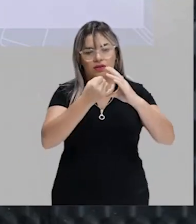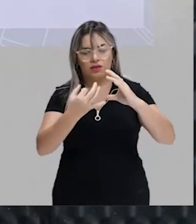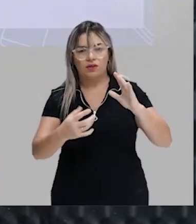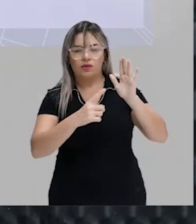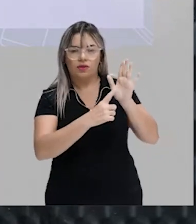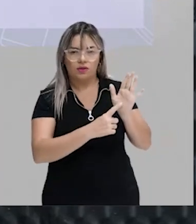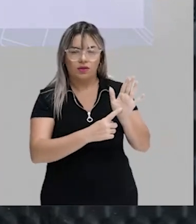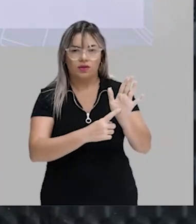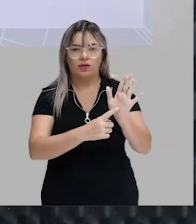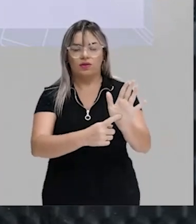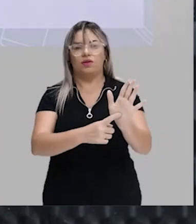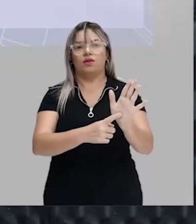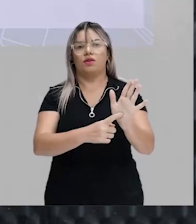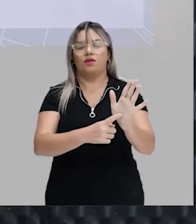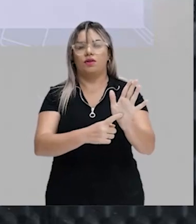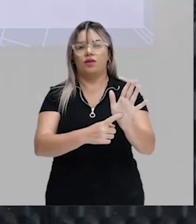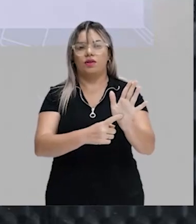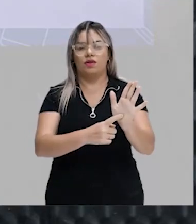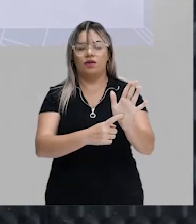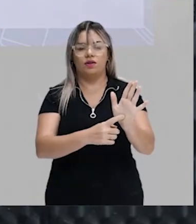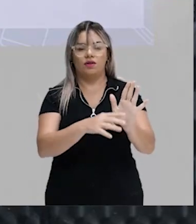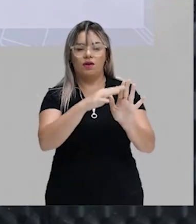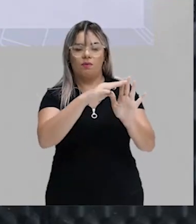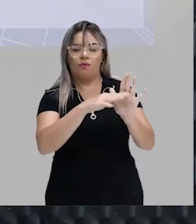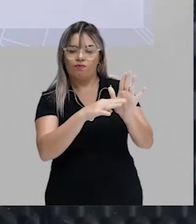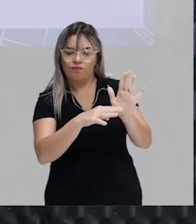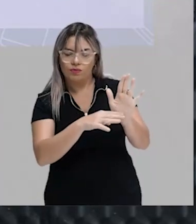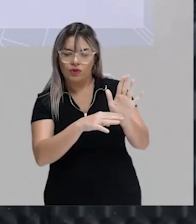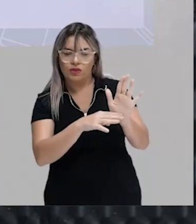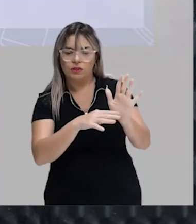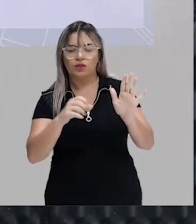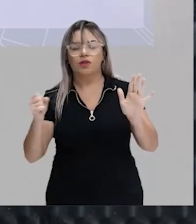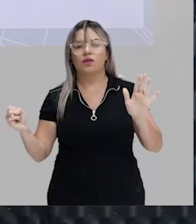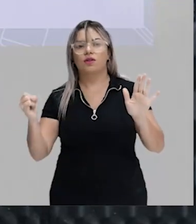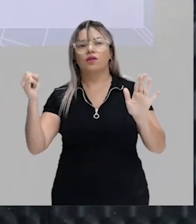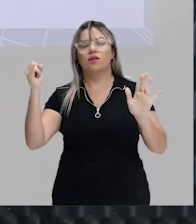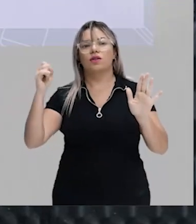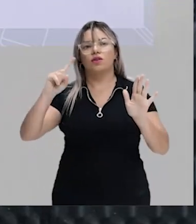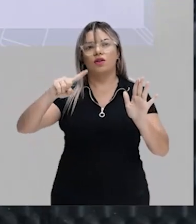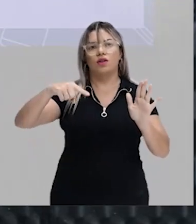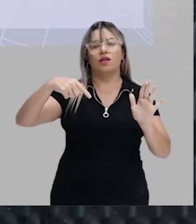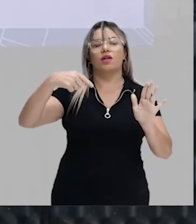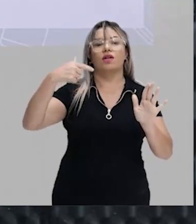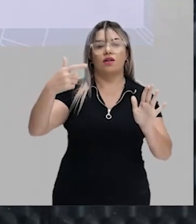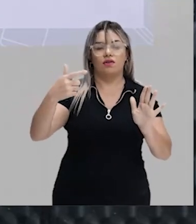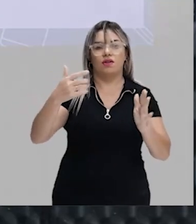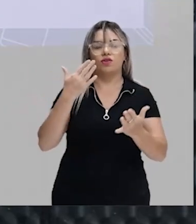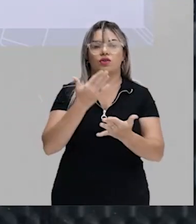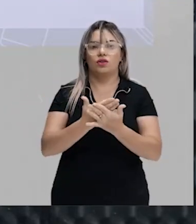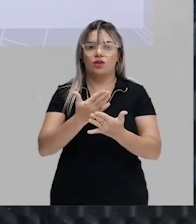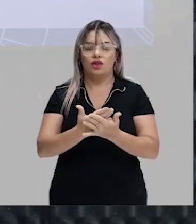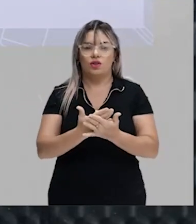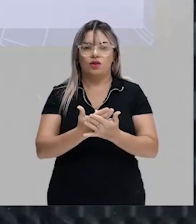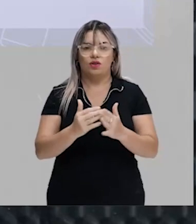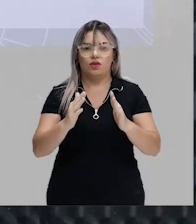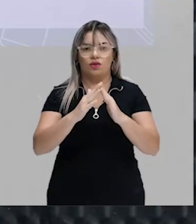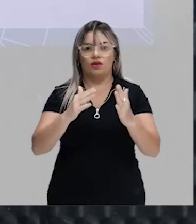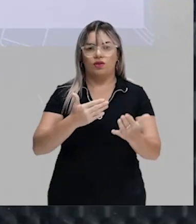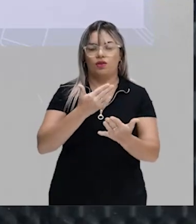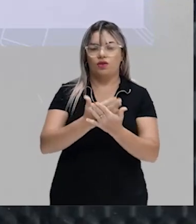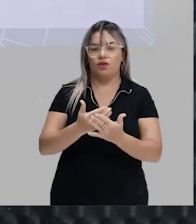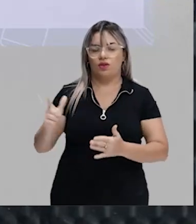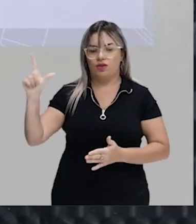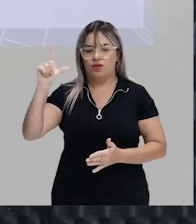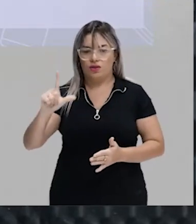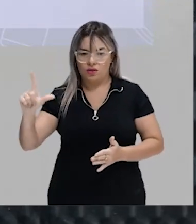para vocês pontos relevantes que nos levem a estudar uma outra escola literária da nossa próxima aula, que é o